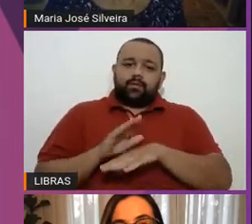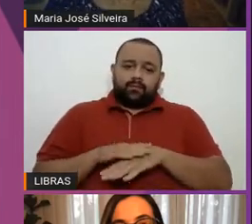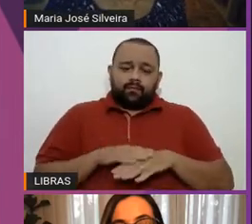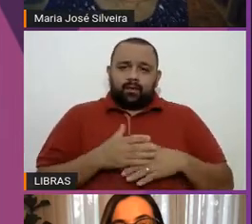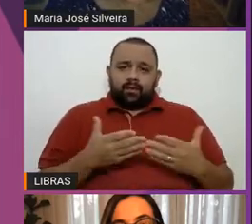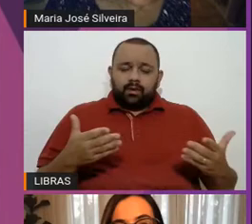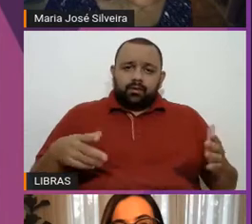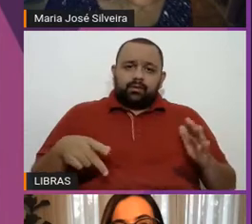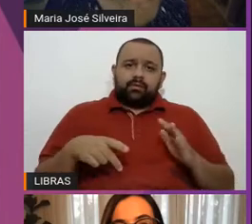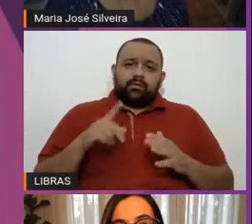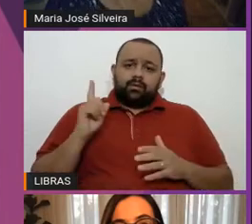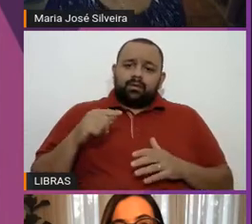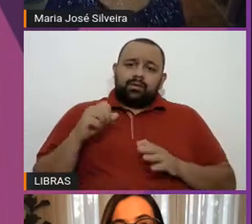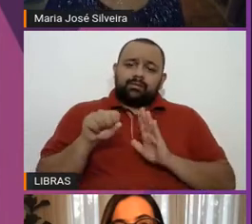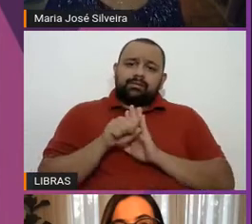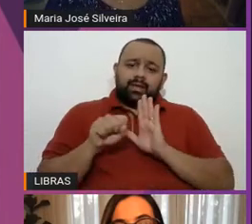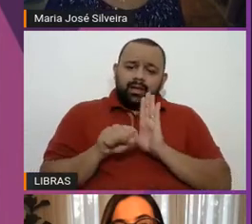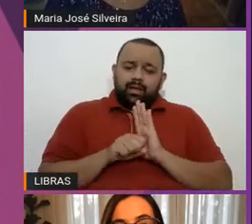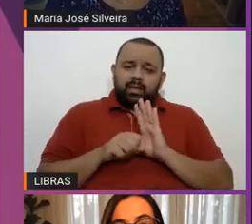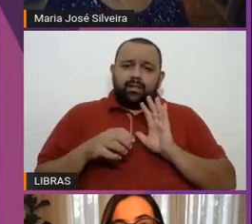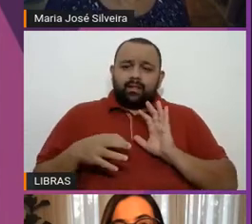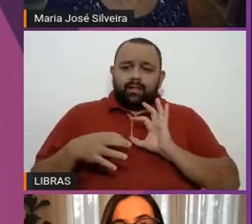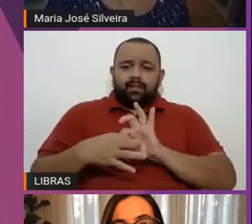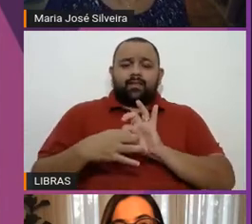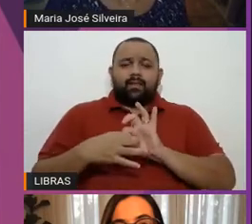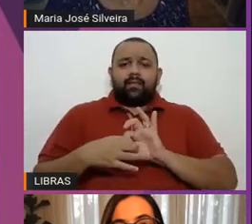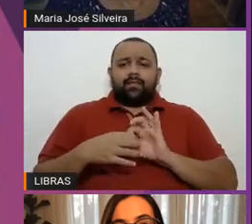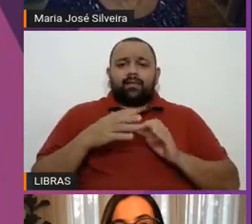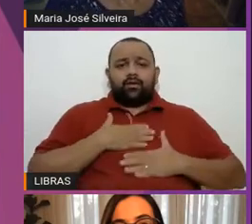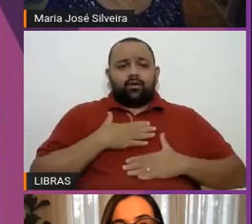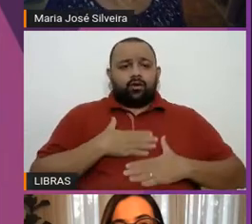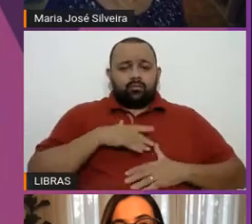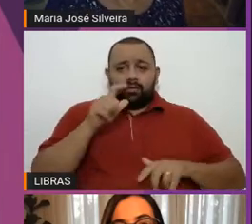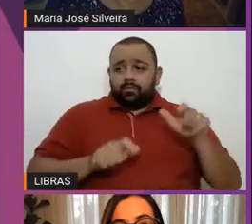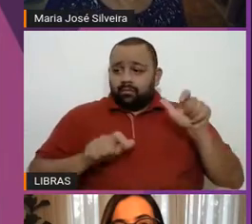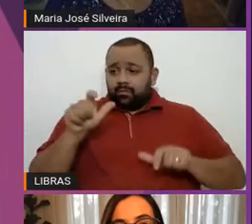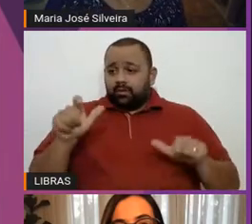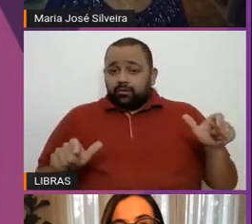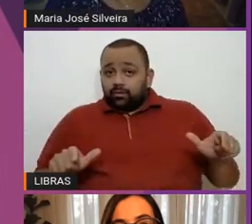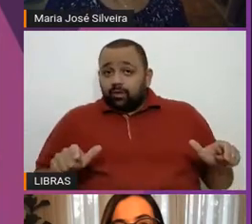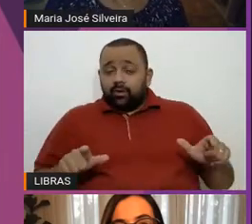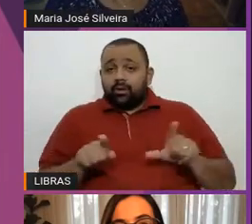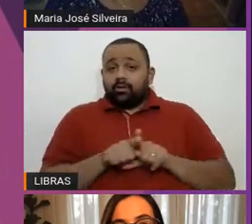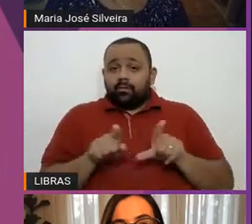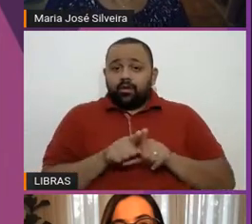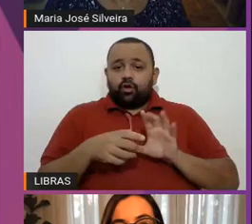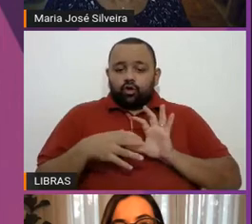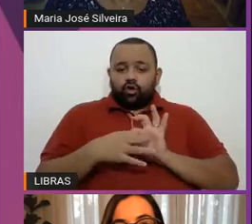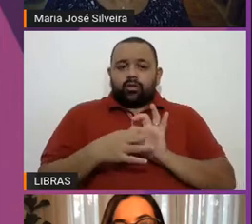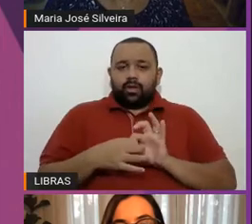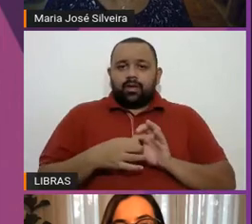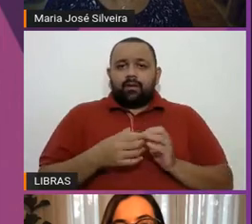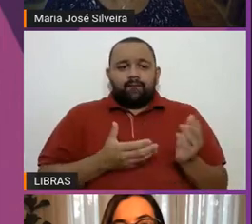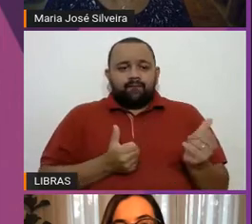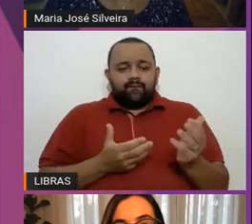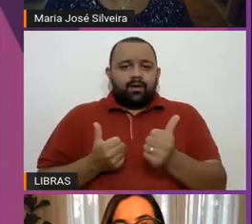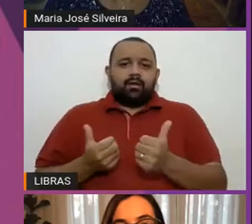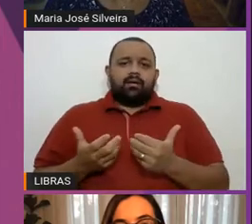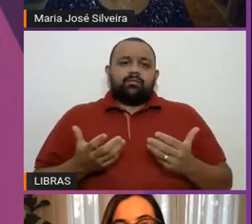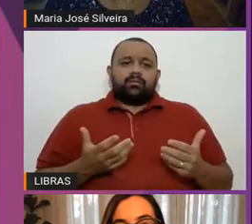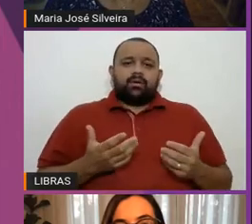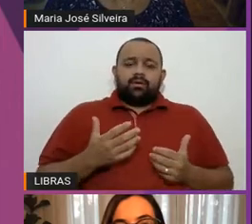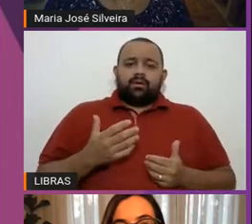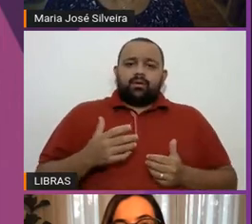decorrer de séculos e conecta com o corpo das pessoas né conecta com a infância de um lado a poesia